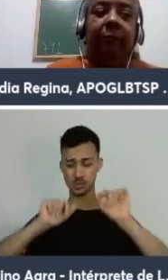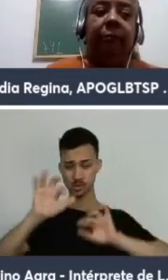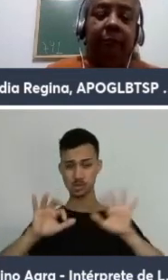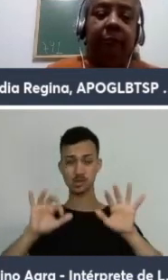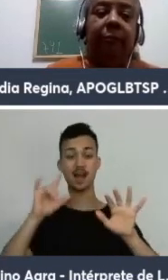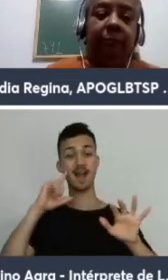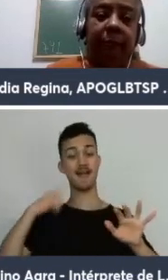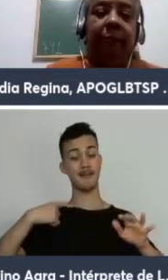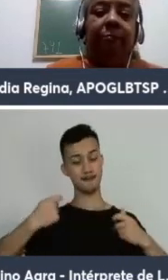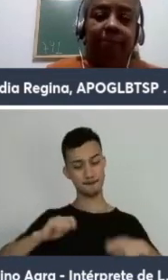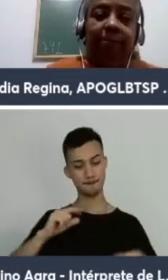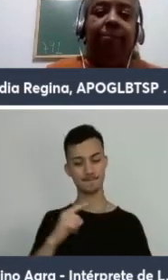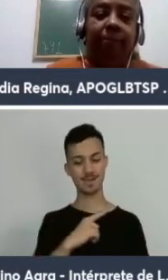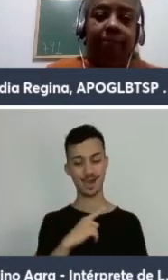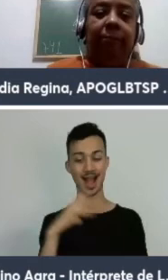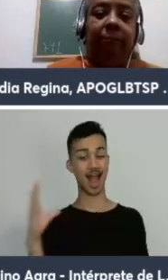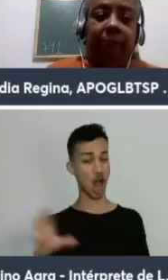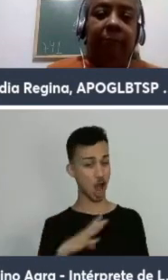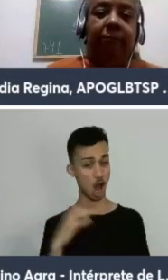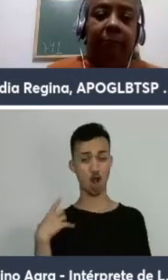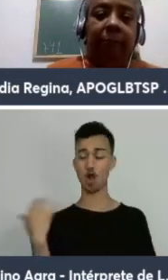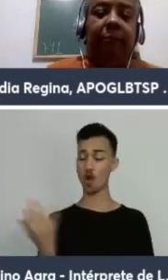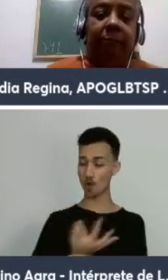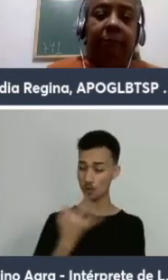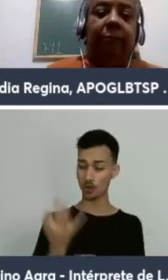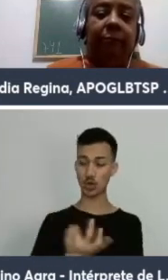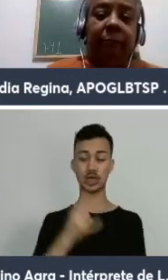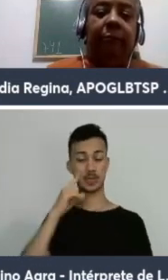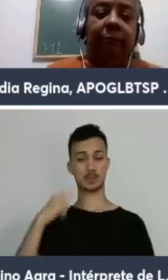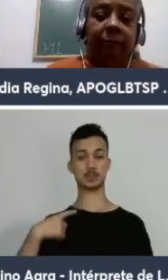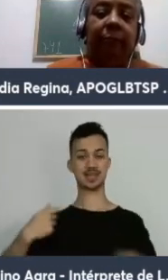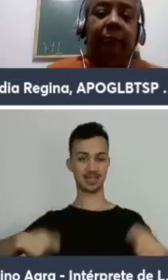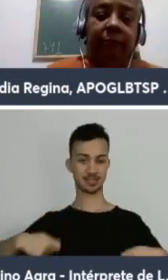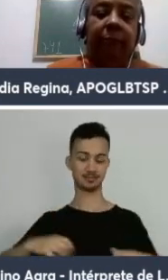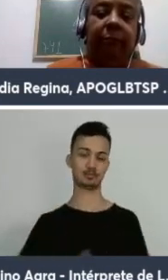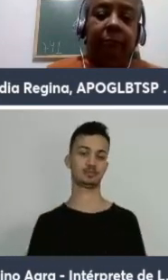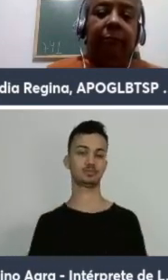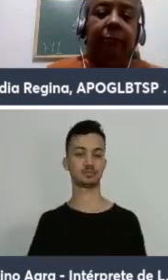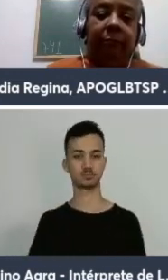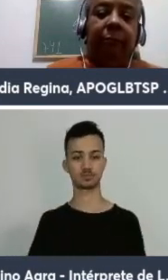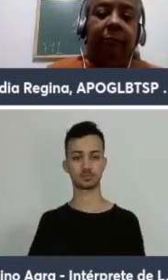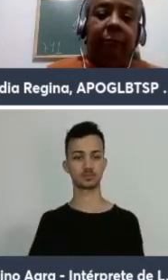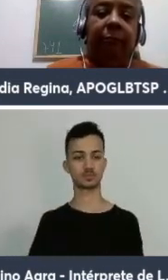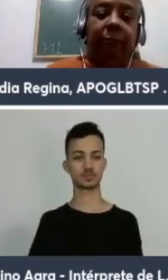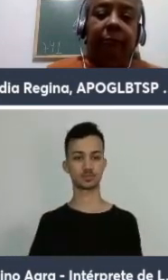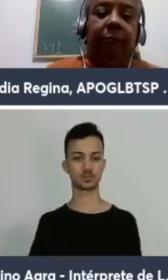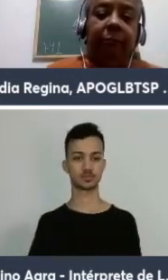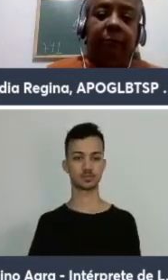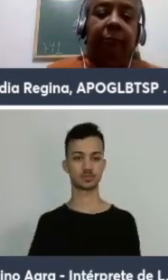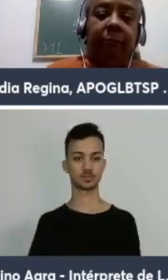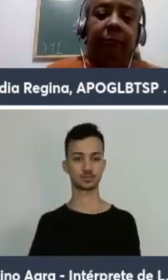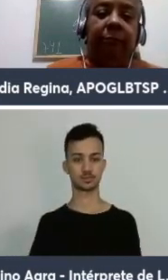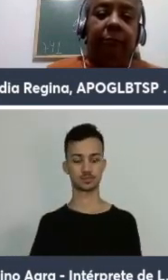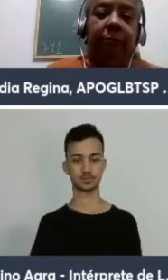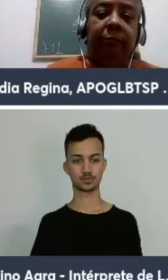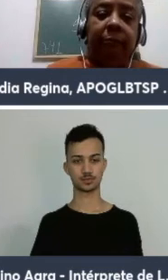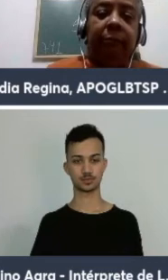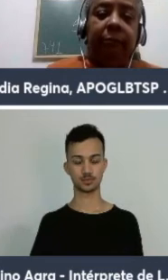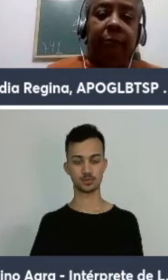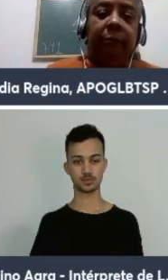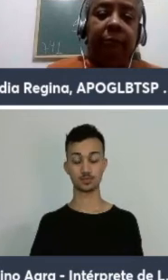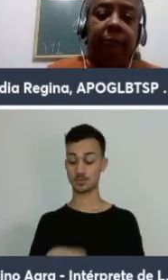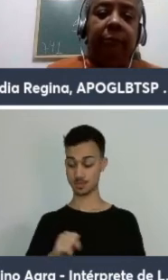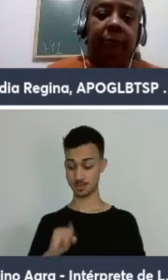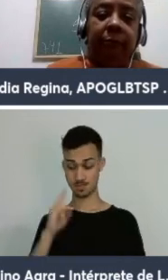estar atento e forte mesmo nesse momento, né? Porque se por um lado